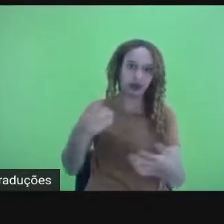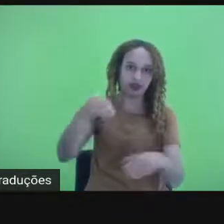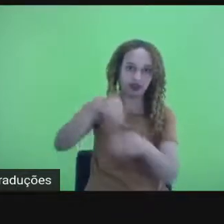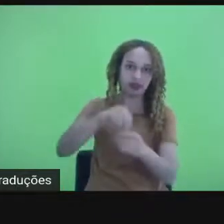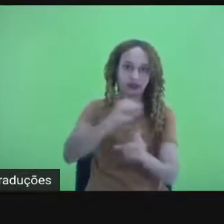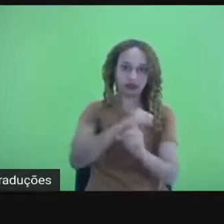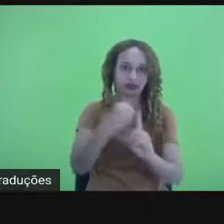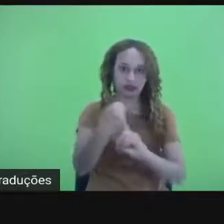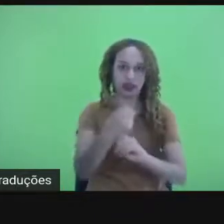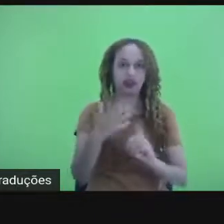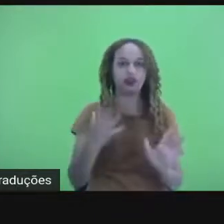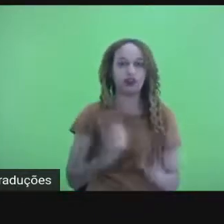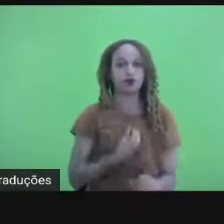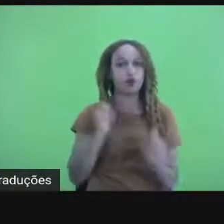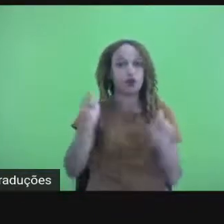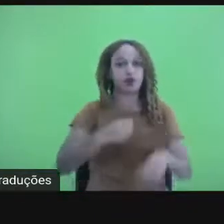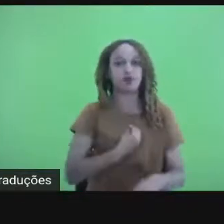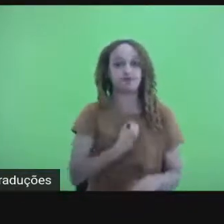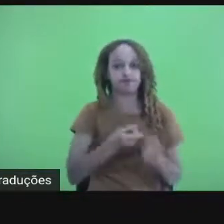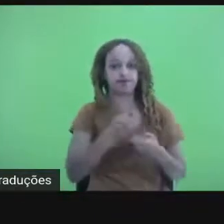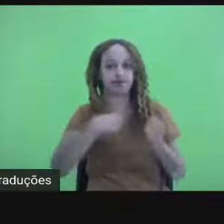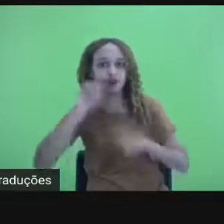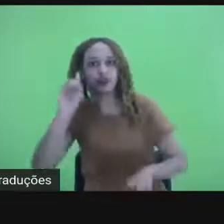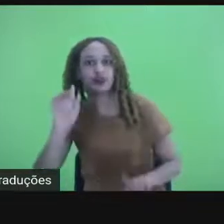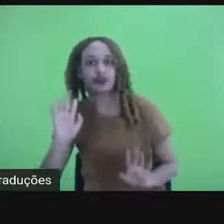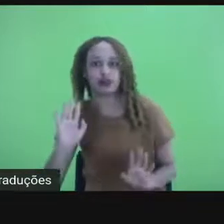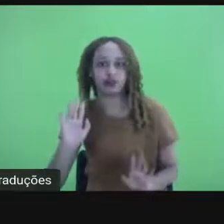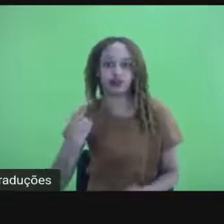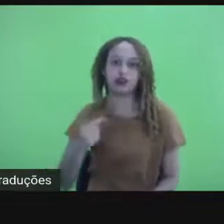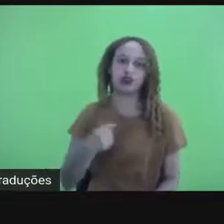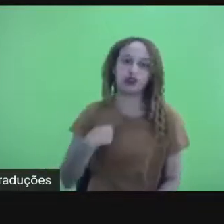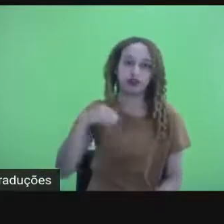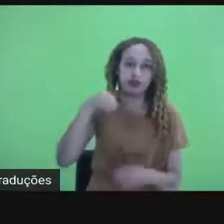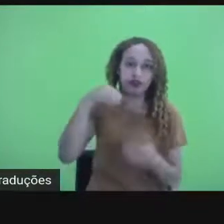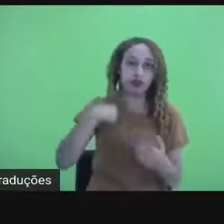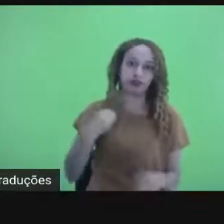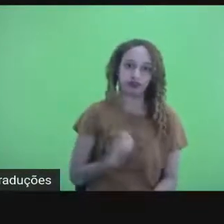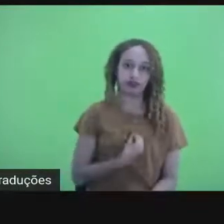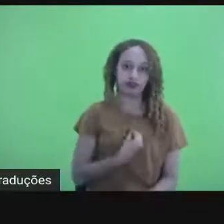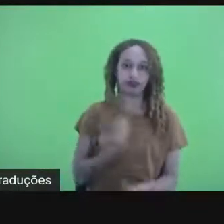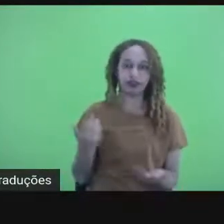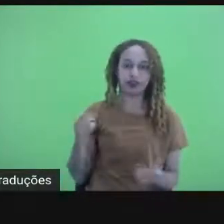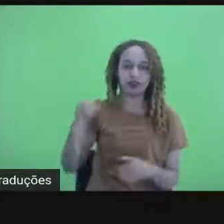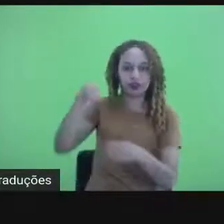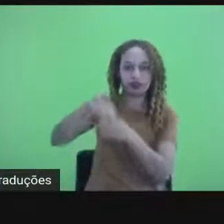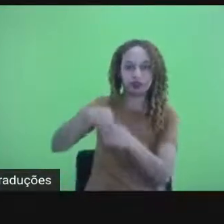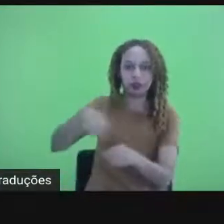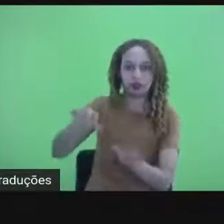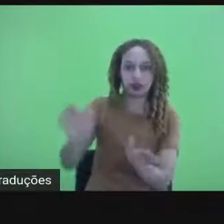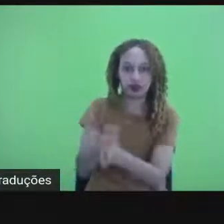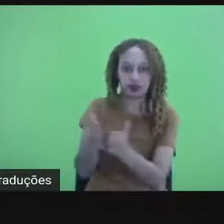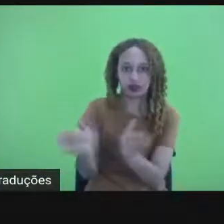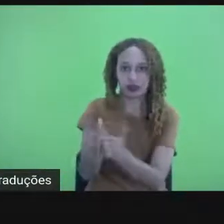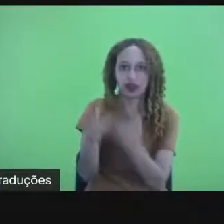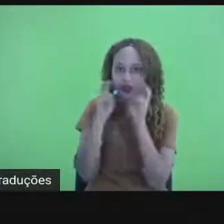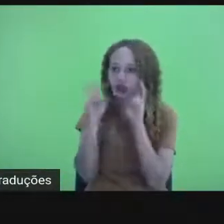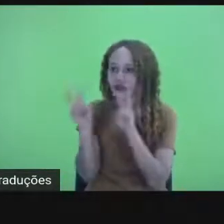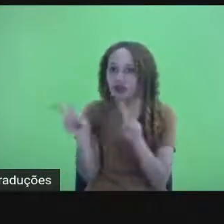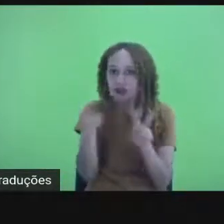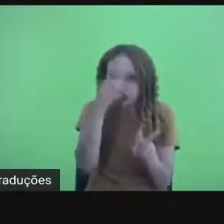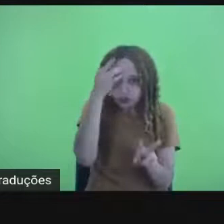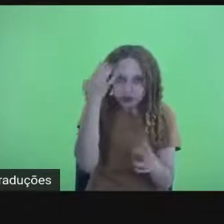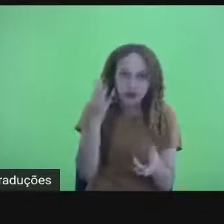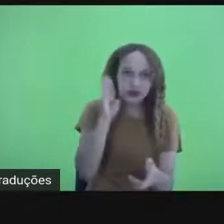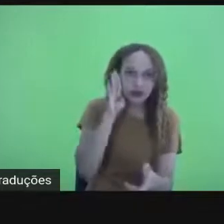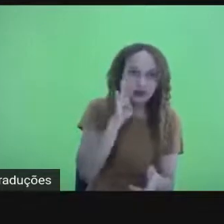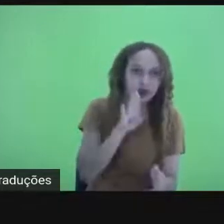de condição. Então, eu, dentro da minha periferia da Zona Norte, eu cresci com muitas pessoas brancas que eram pobres, que tinham dificuldades financeiras, que os